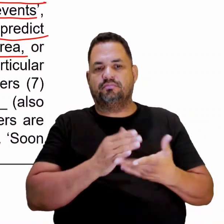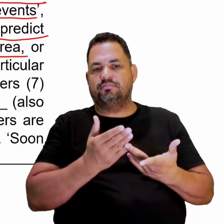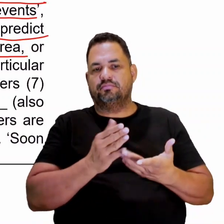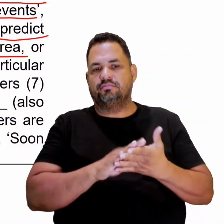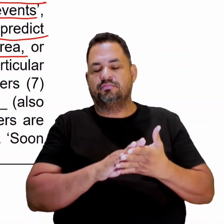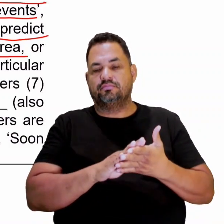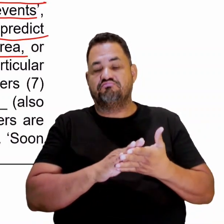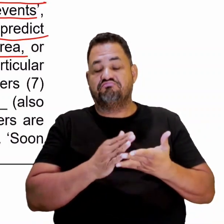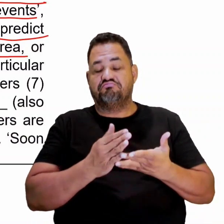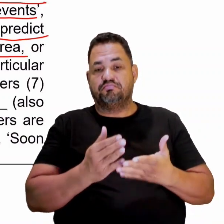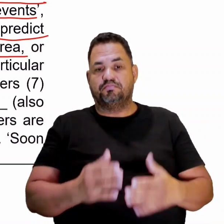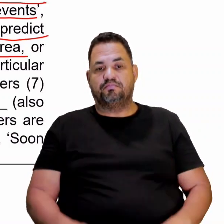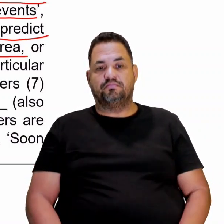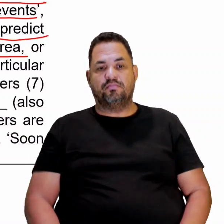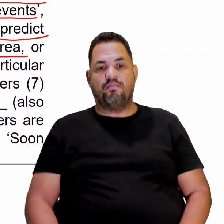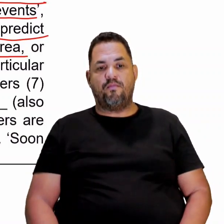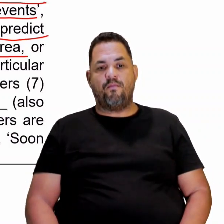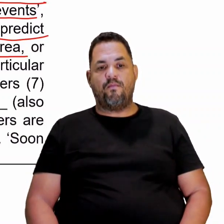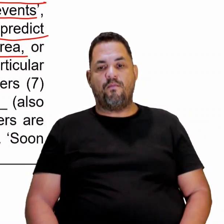there.